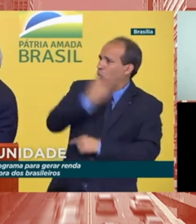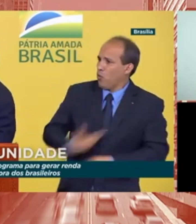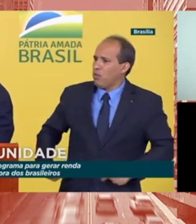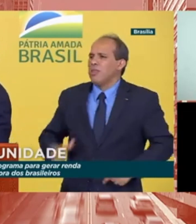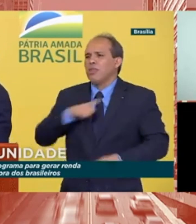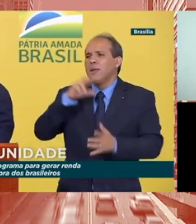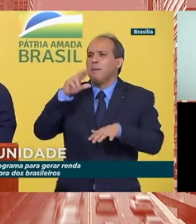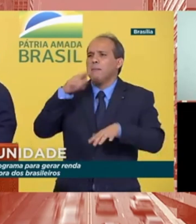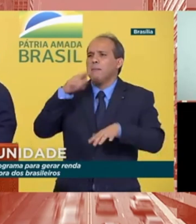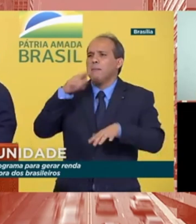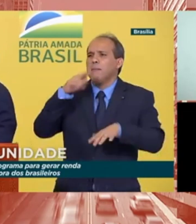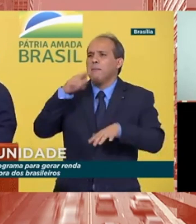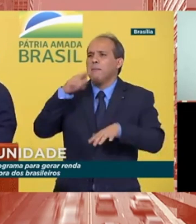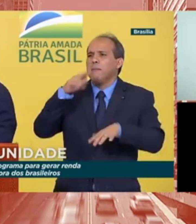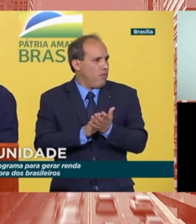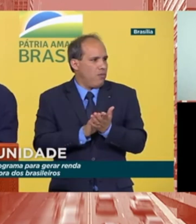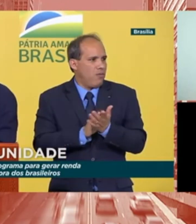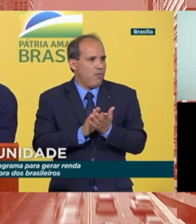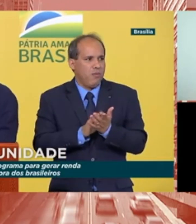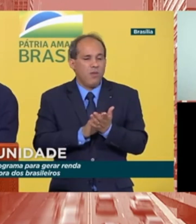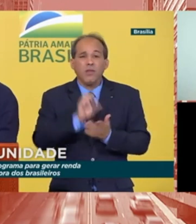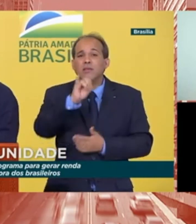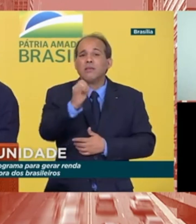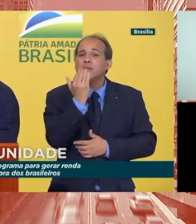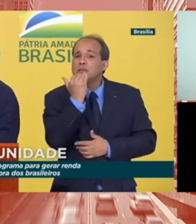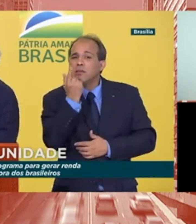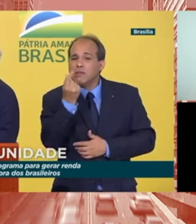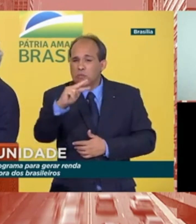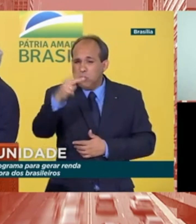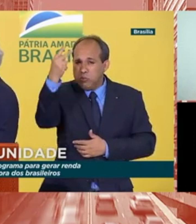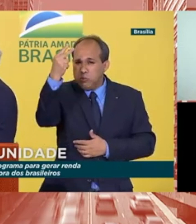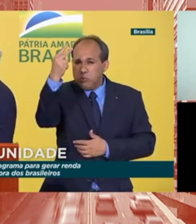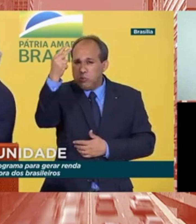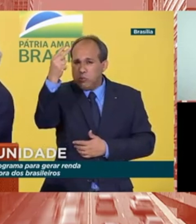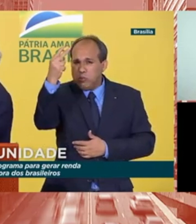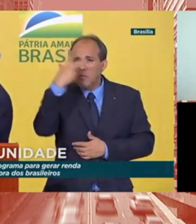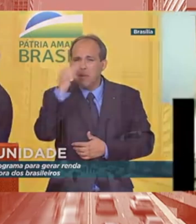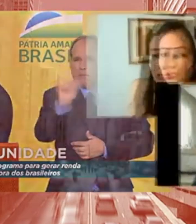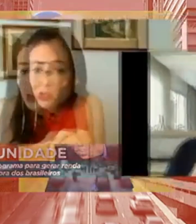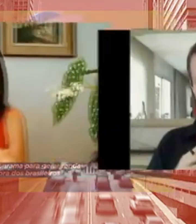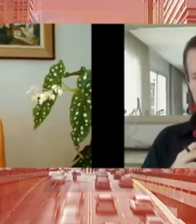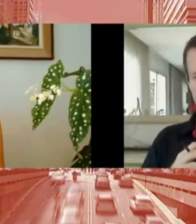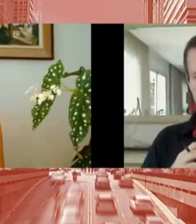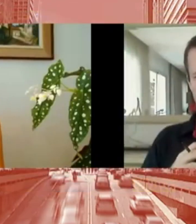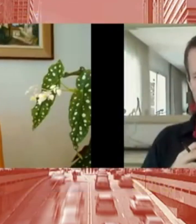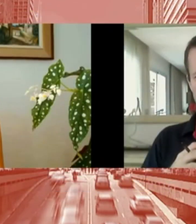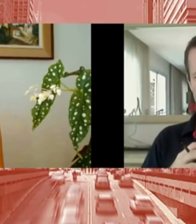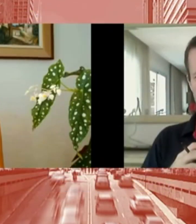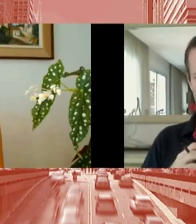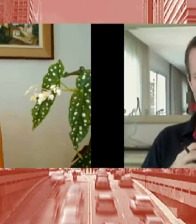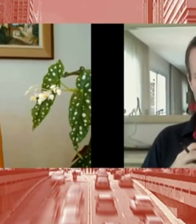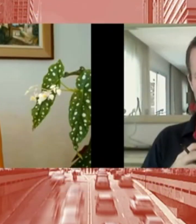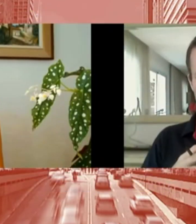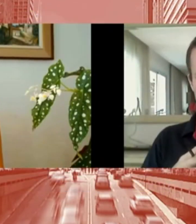e vamos falar um pouquinho sobre Lula também Lula bom chegou lá em Curitiba hoje postou foto tem essa questão né que a gente já tá discutindo Essa